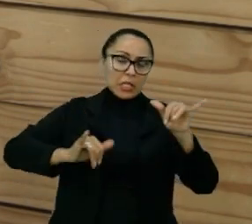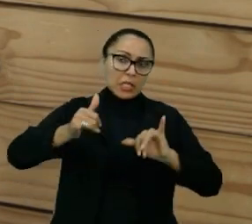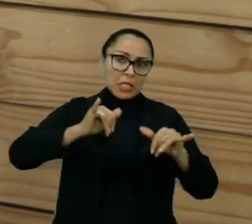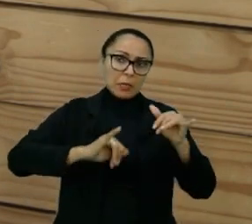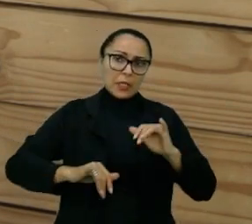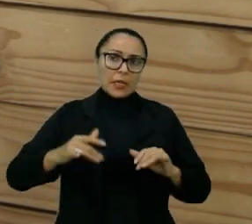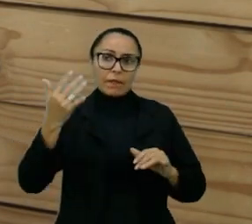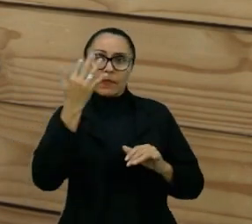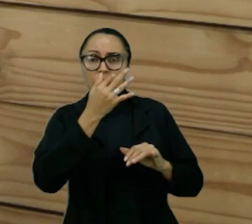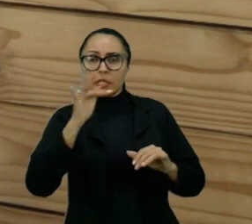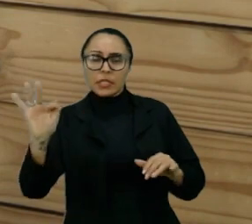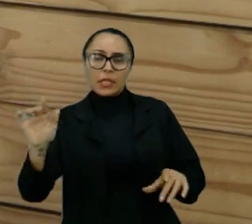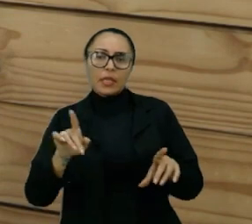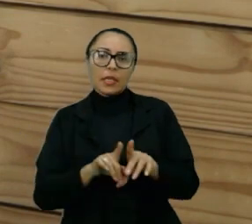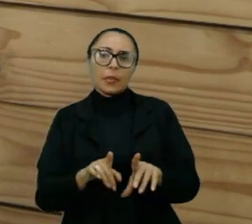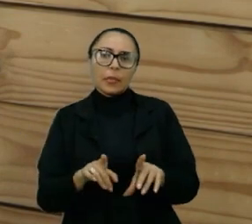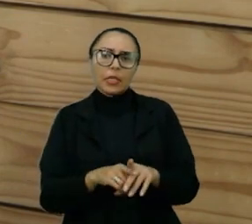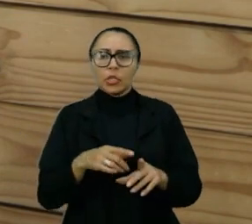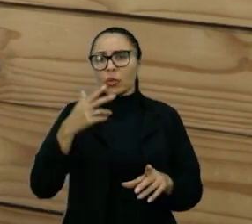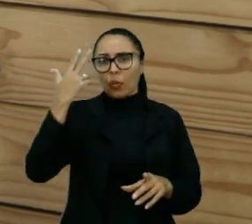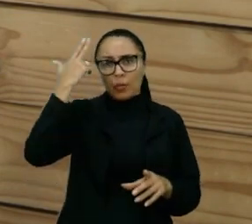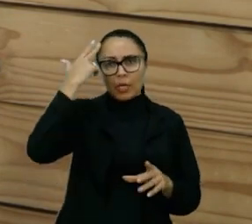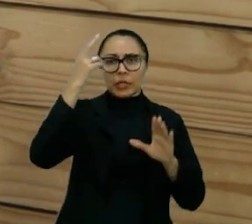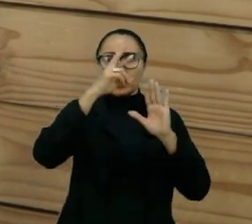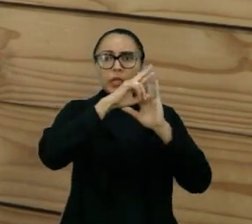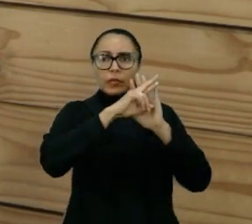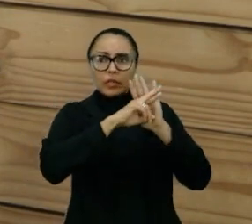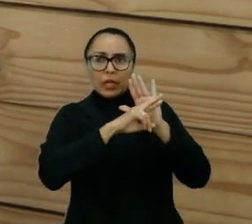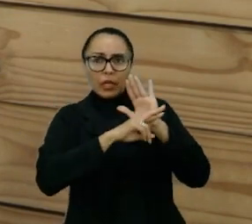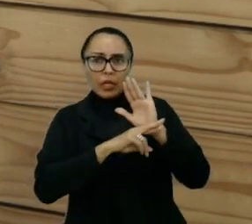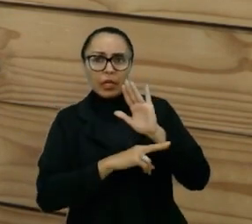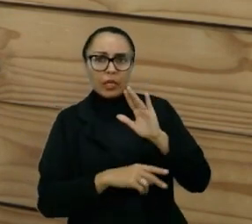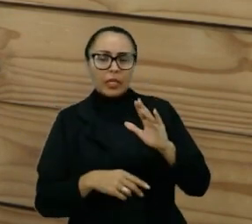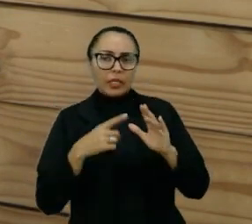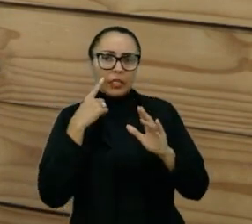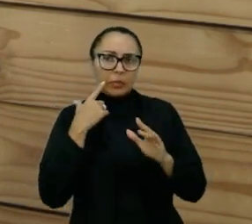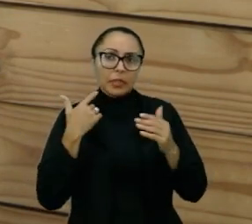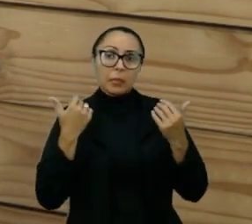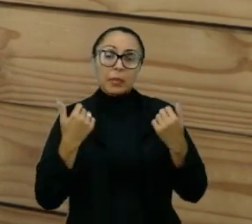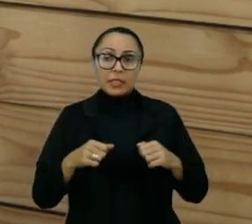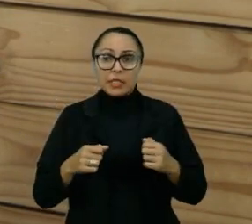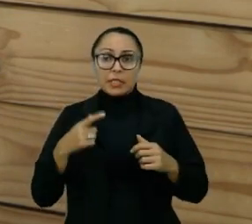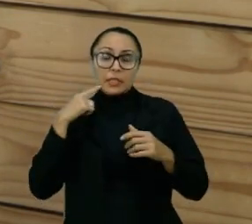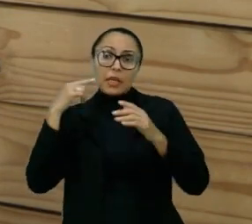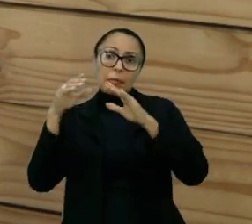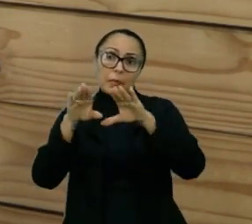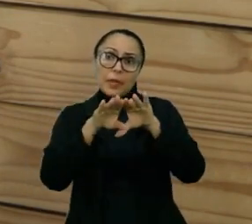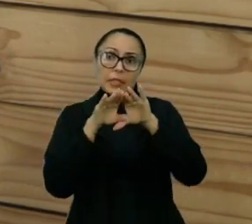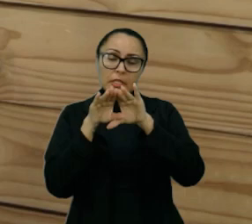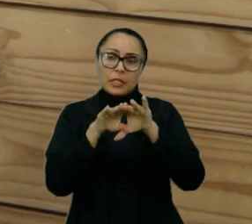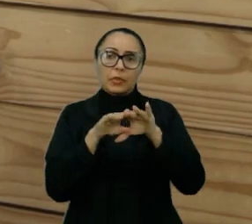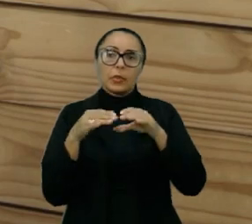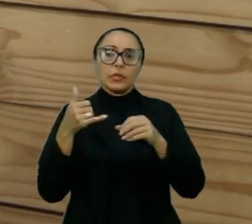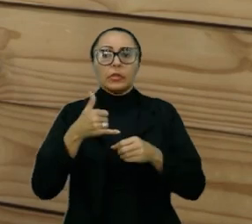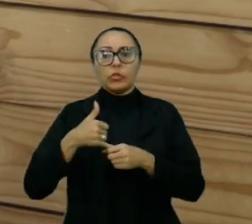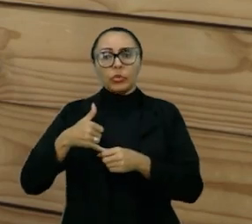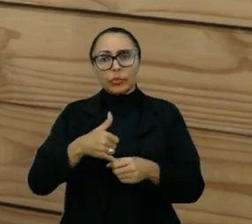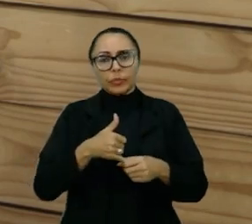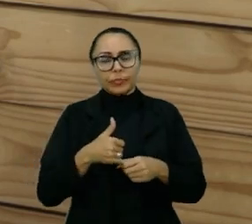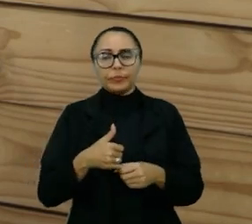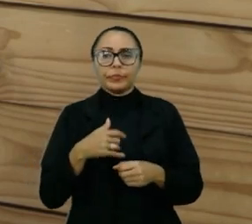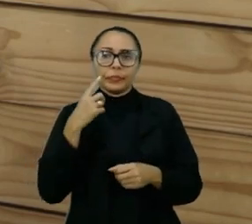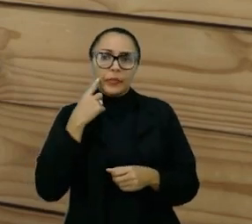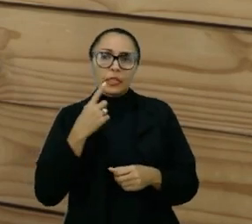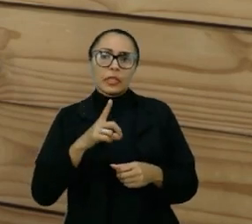são características normativas que tem que estar lá padronizado no teu combustível. Então, essa diminuição